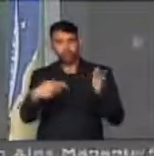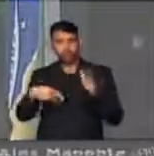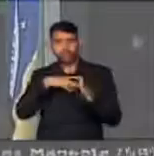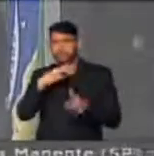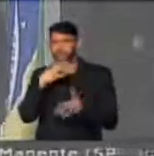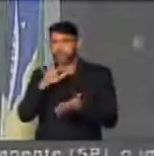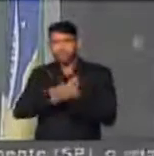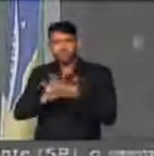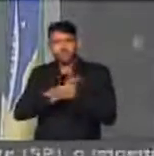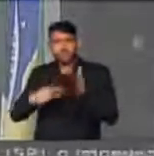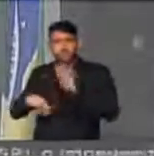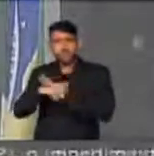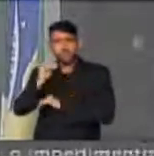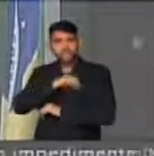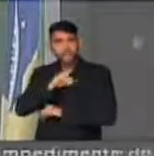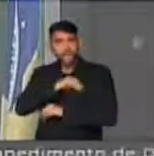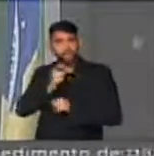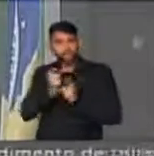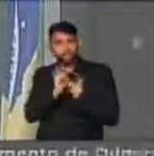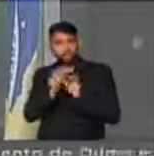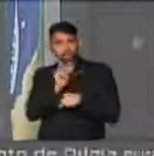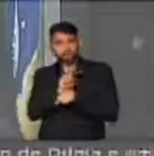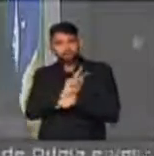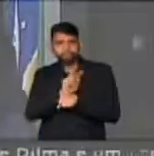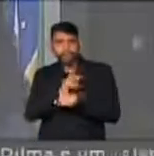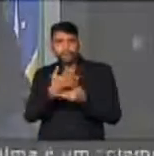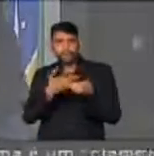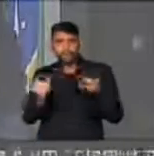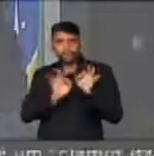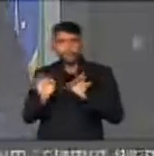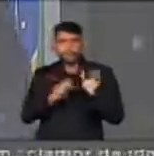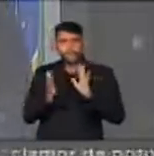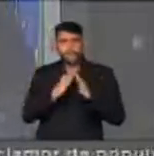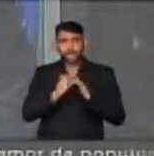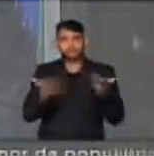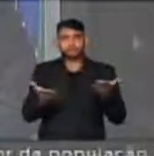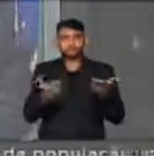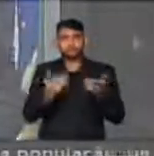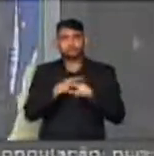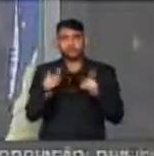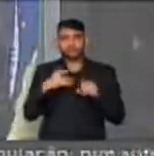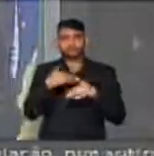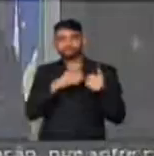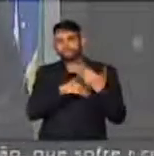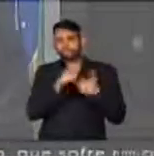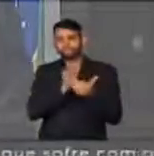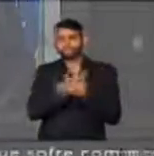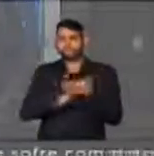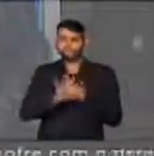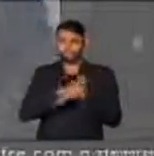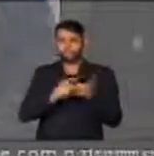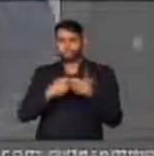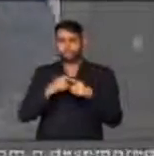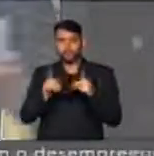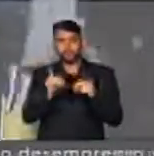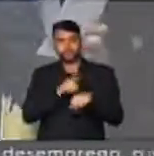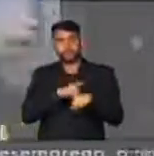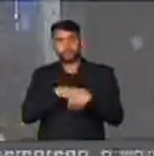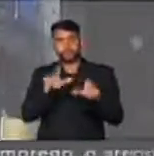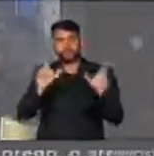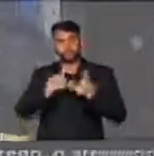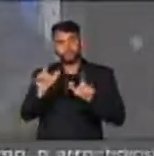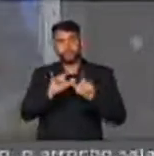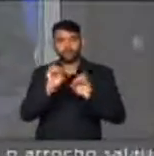próprio provento daquilo que lhe cabe administrar para arrumar uma casa. Mas passou em vão, porque àquela altura a